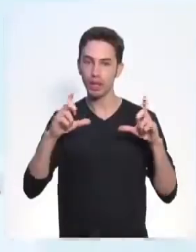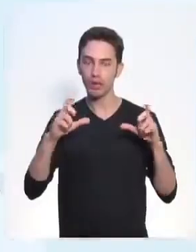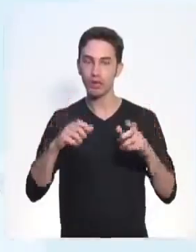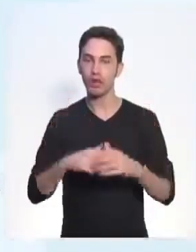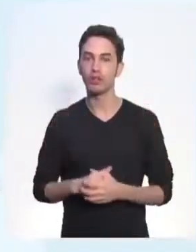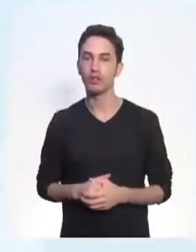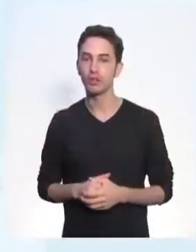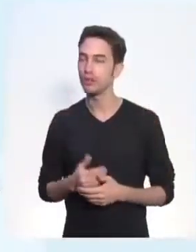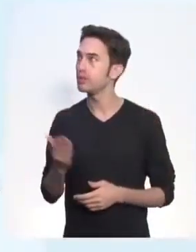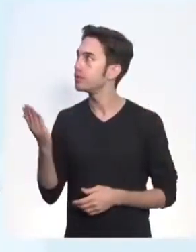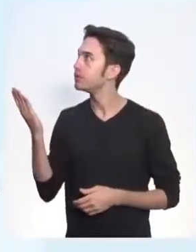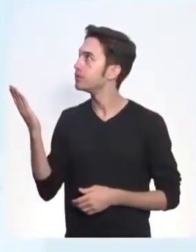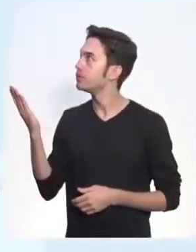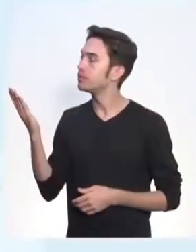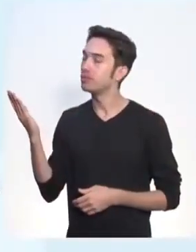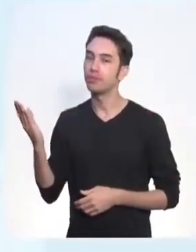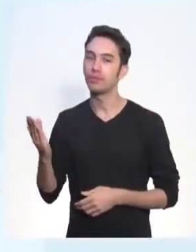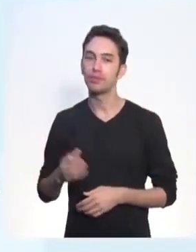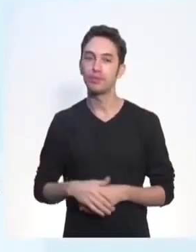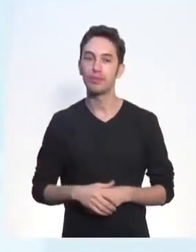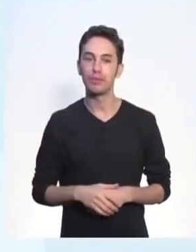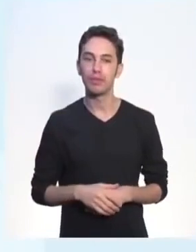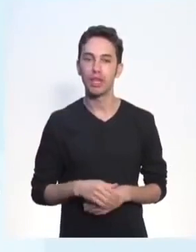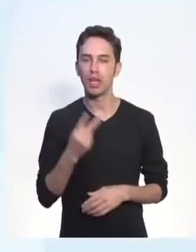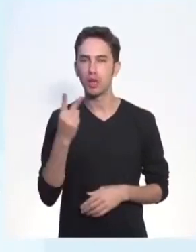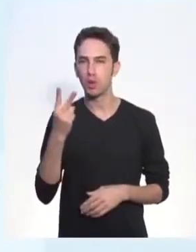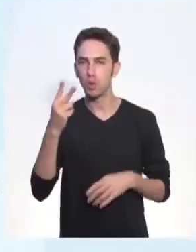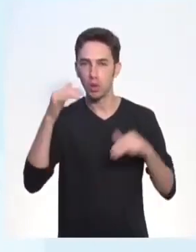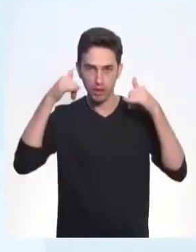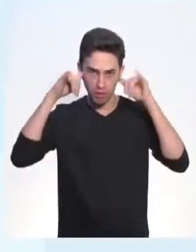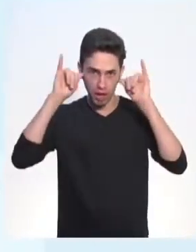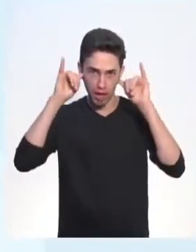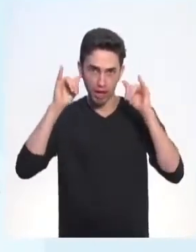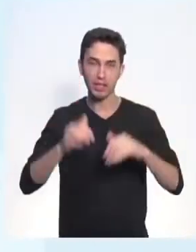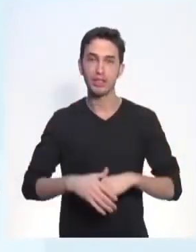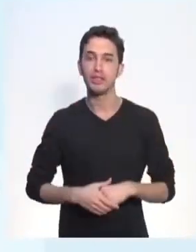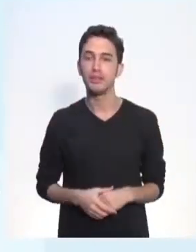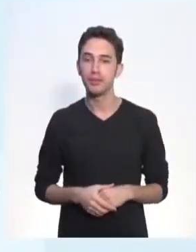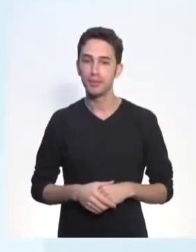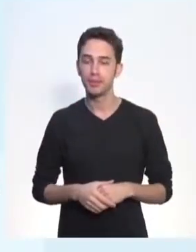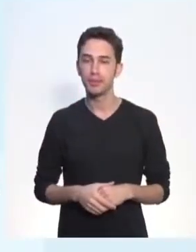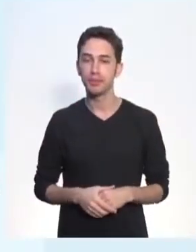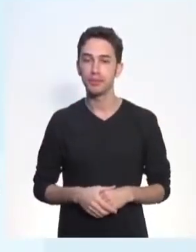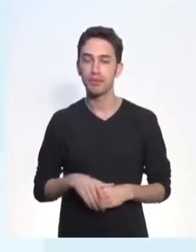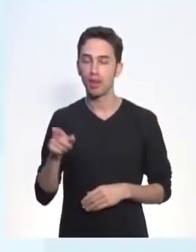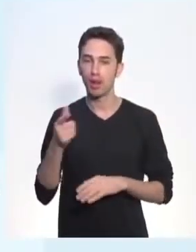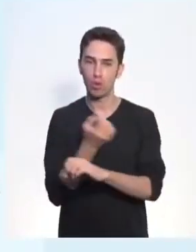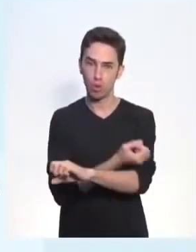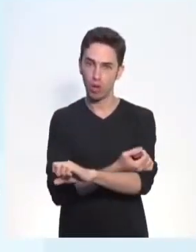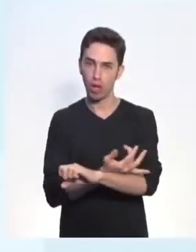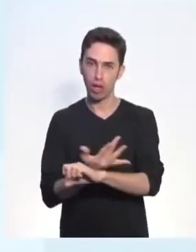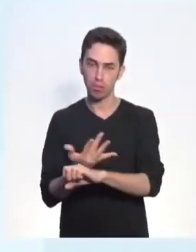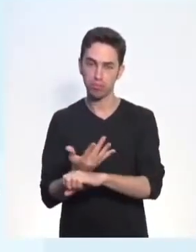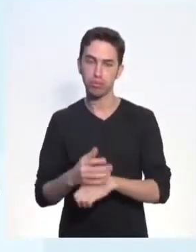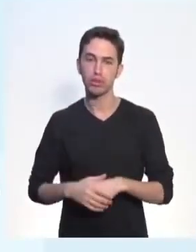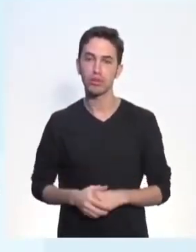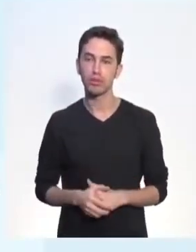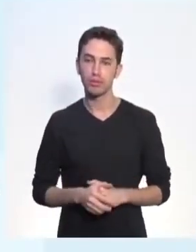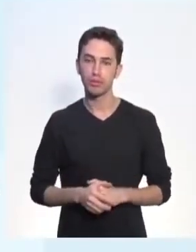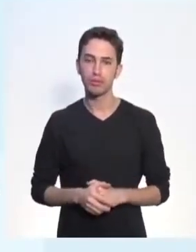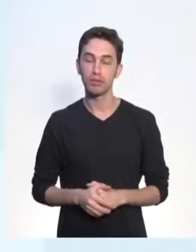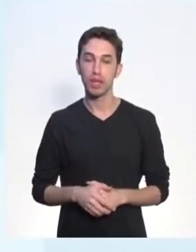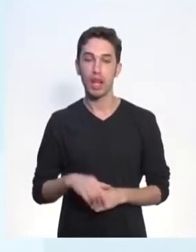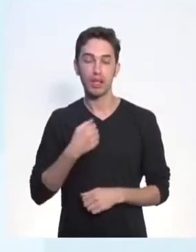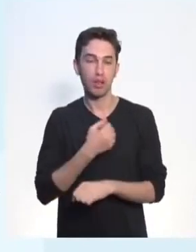são aí, não sei se são 2 vacas, né? É isso? Um boi e uma vaca no campo, certo? Então, eu deixei uma imagem